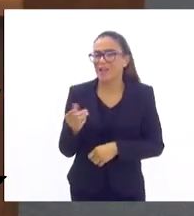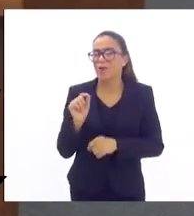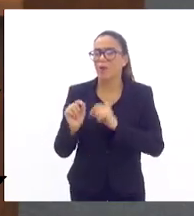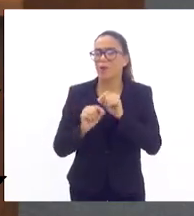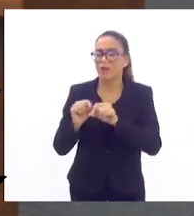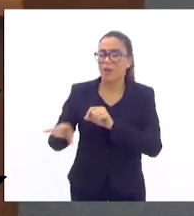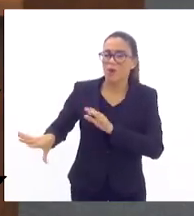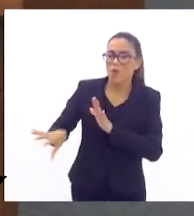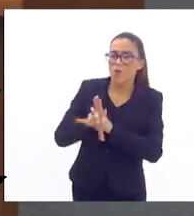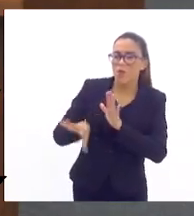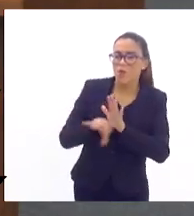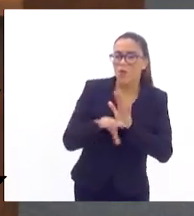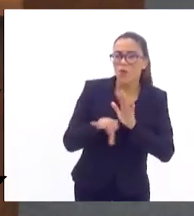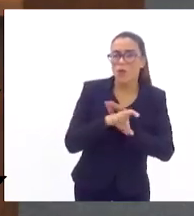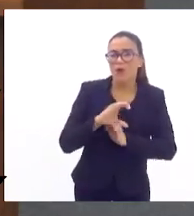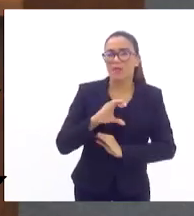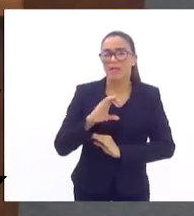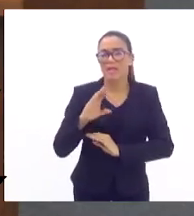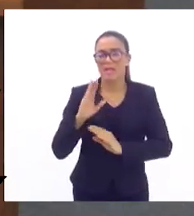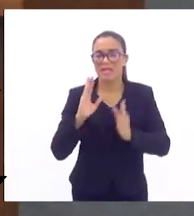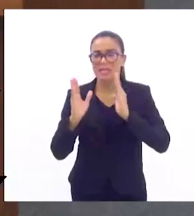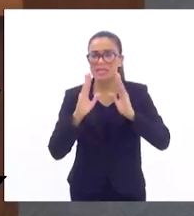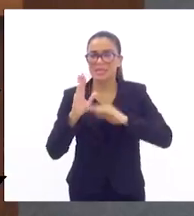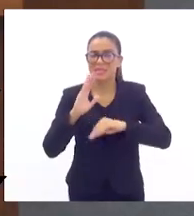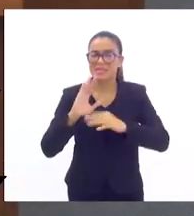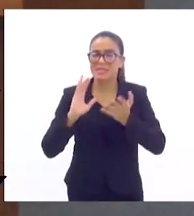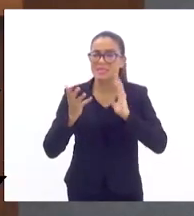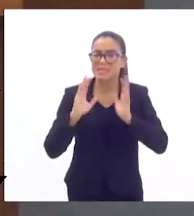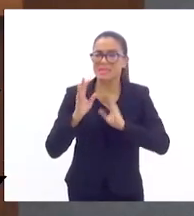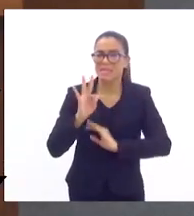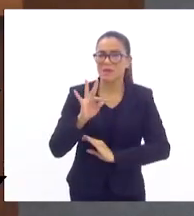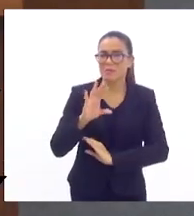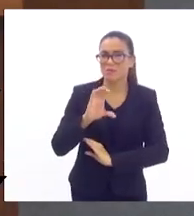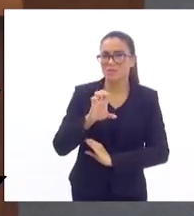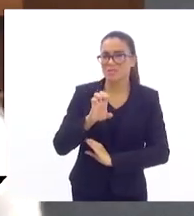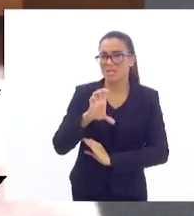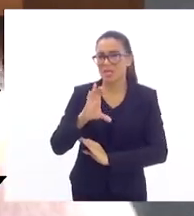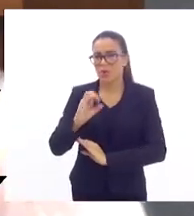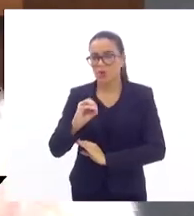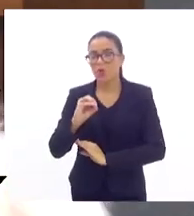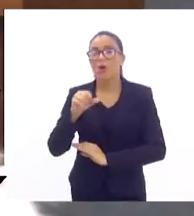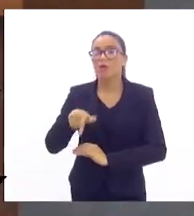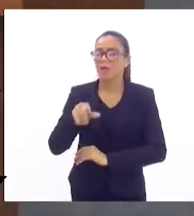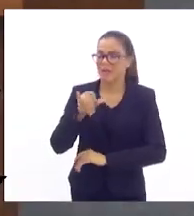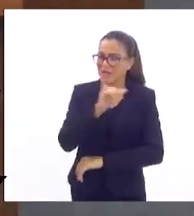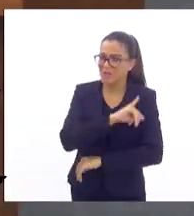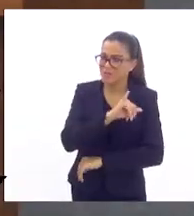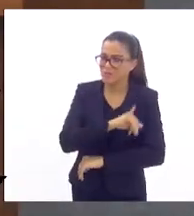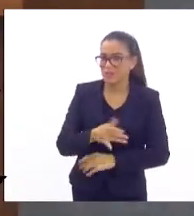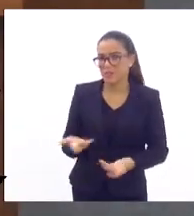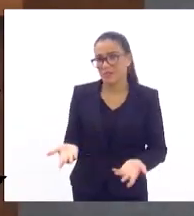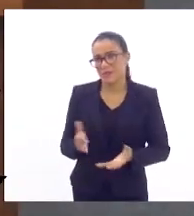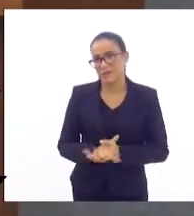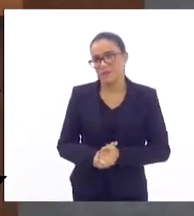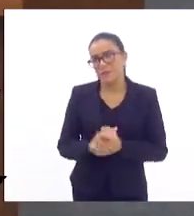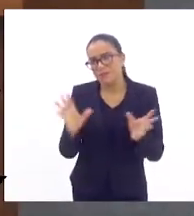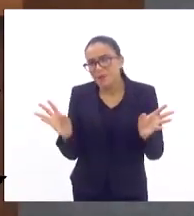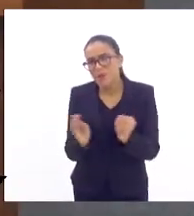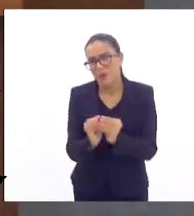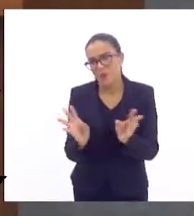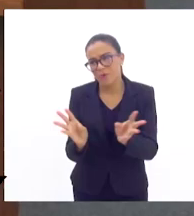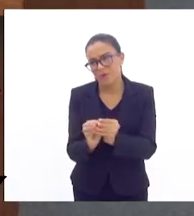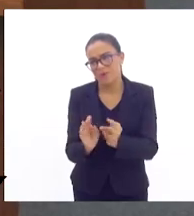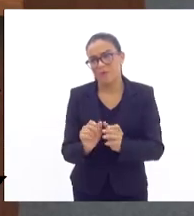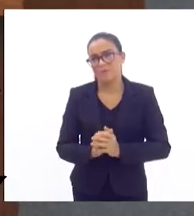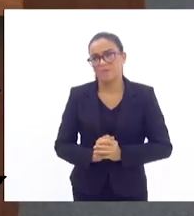captação de tempo seco? É excreta em toda a região do Rio de Janeiro, junto com as inundações. Para concluir, por causa do horário. Para